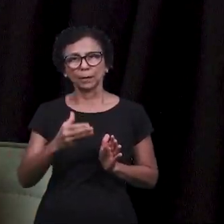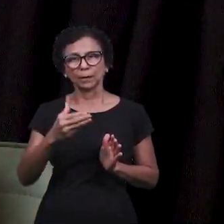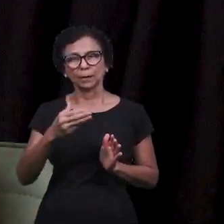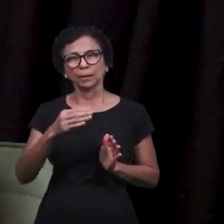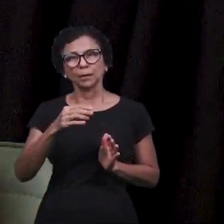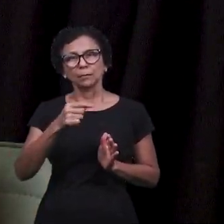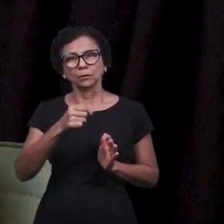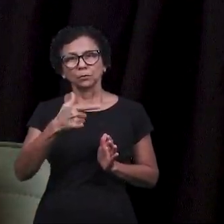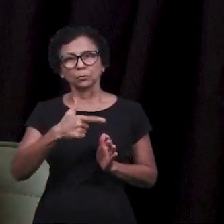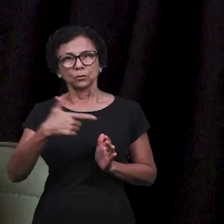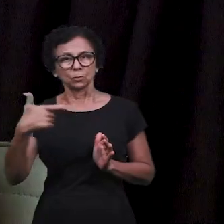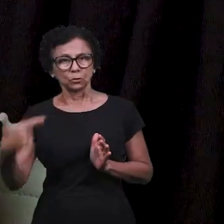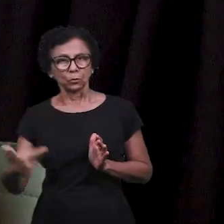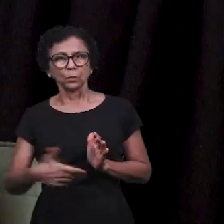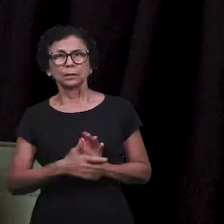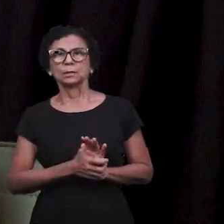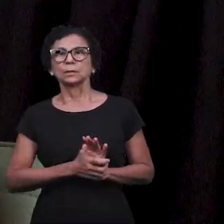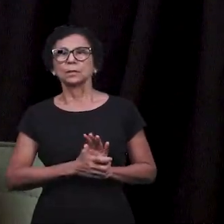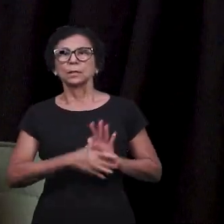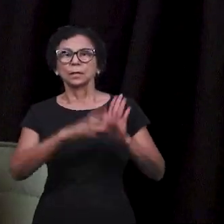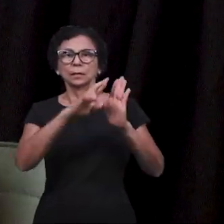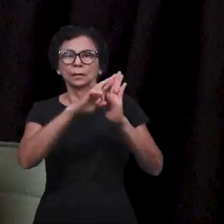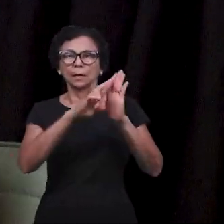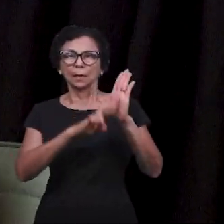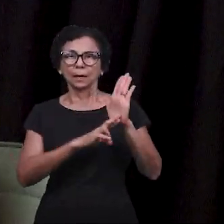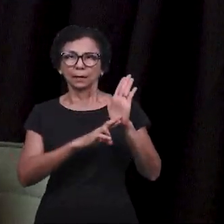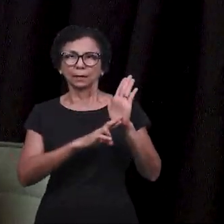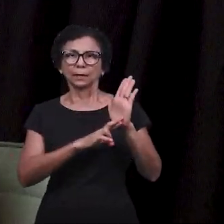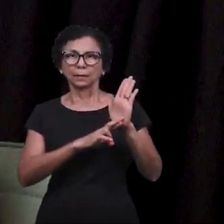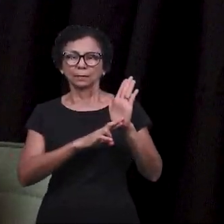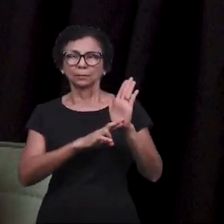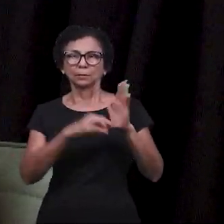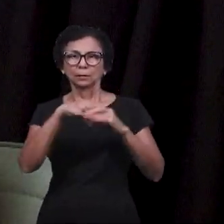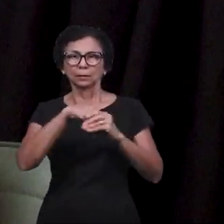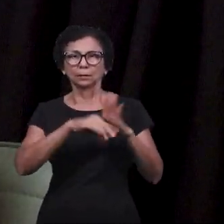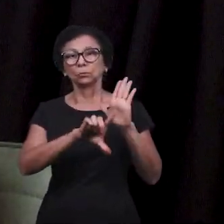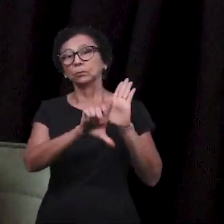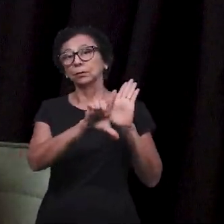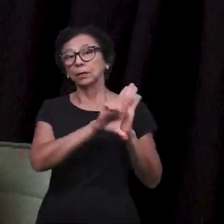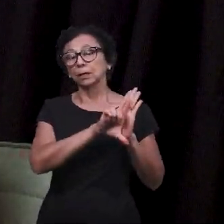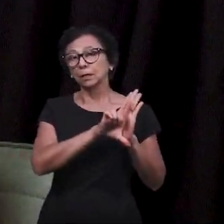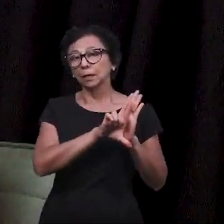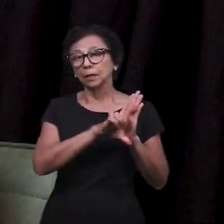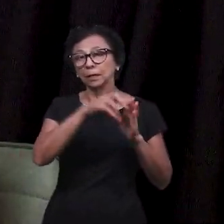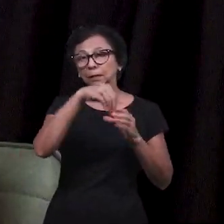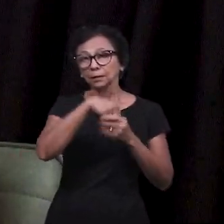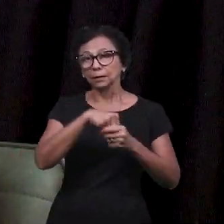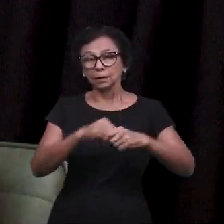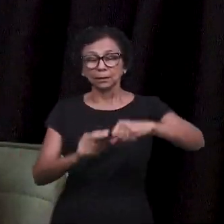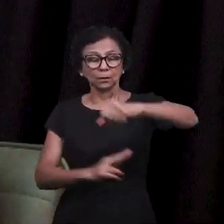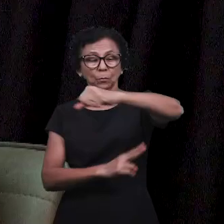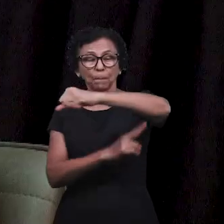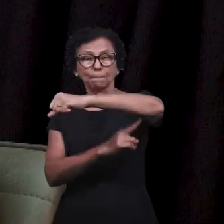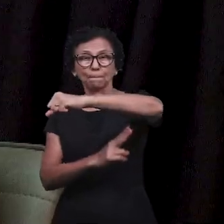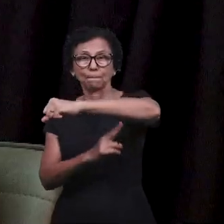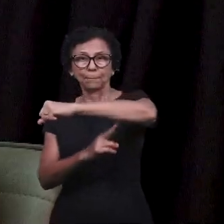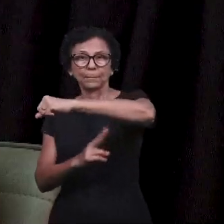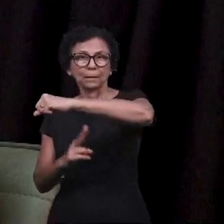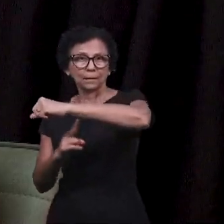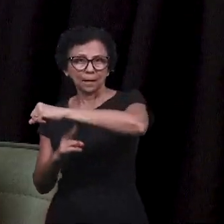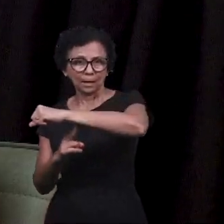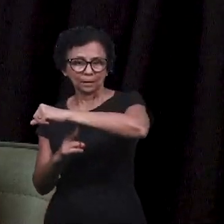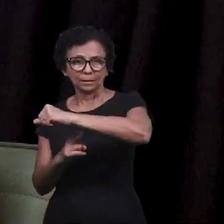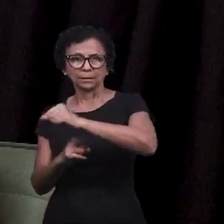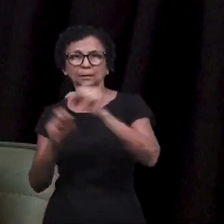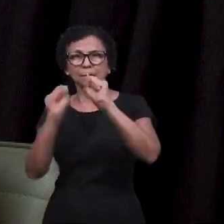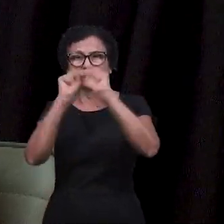decreto regulamentador dessa lei. E nesse decreto a gente encontra aquilo que seriam os pilares de um programa de compliance. Então, a gente pode chamar